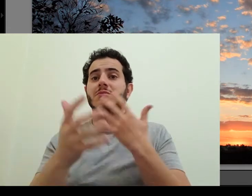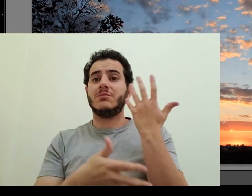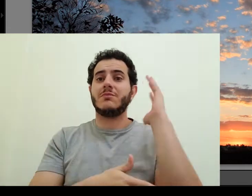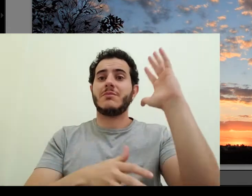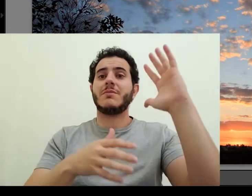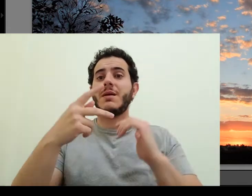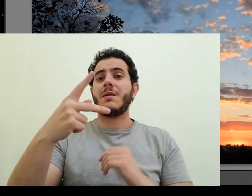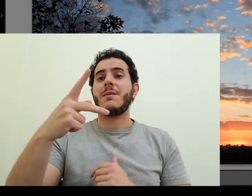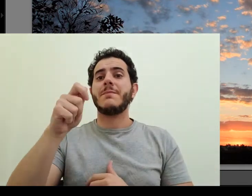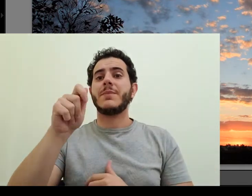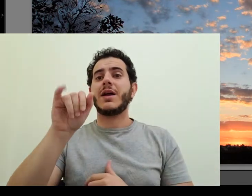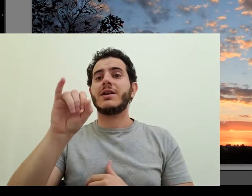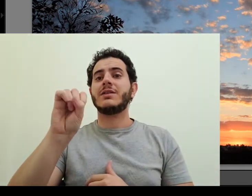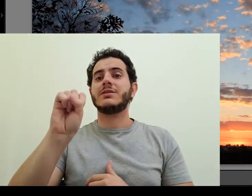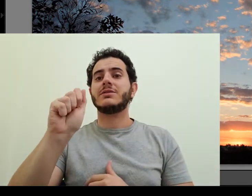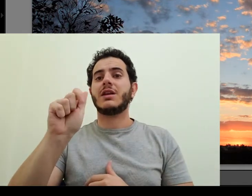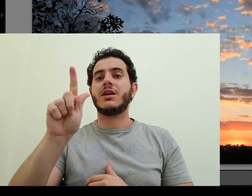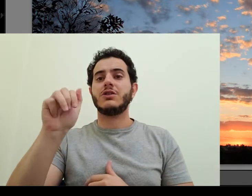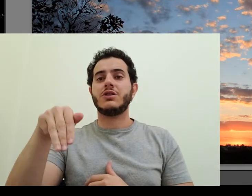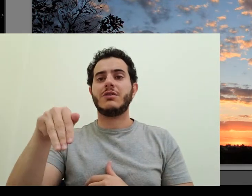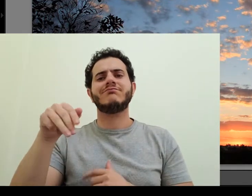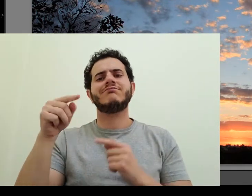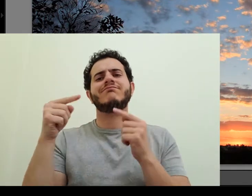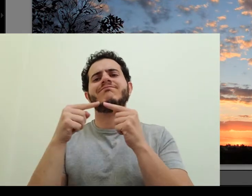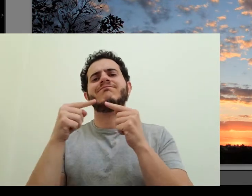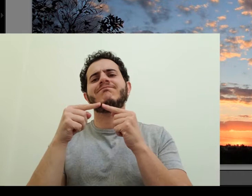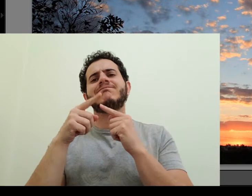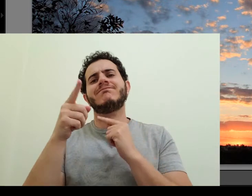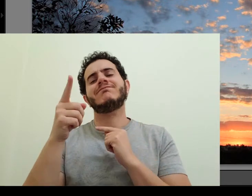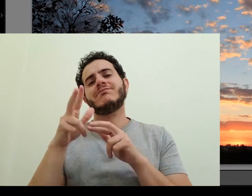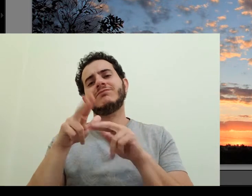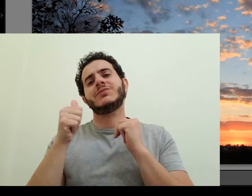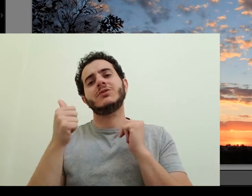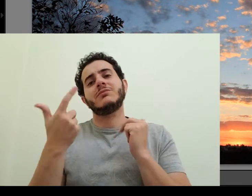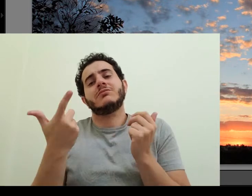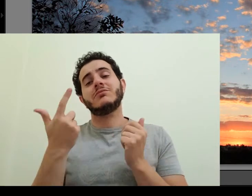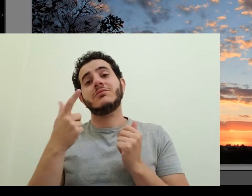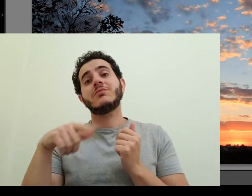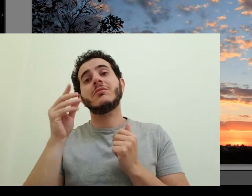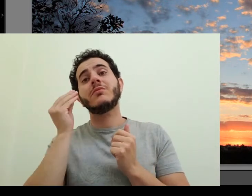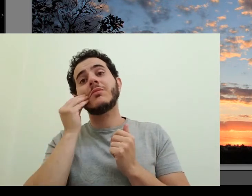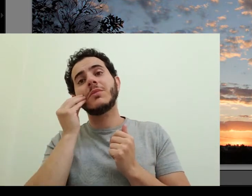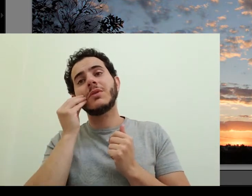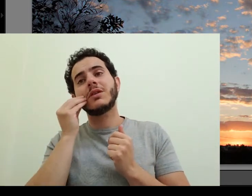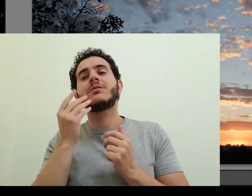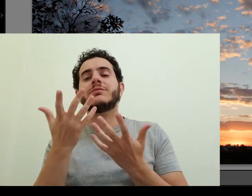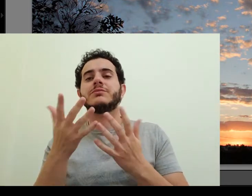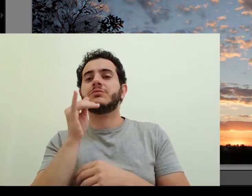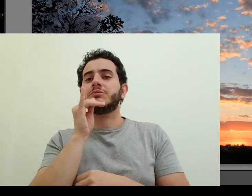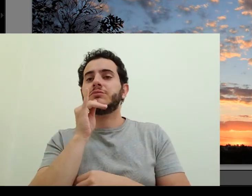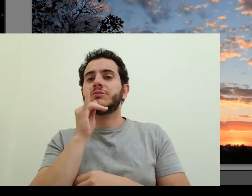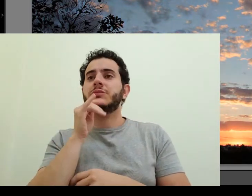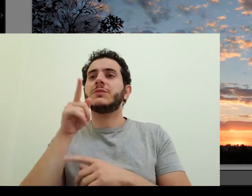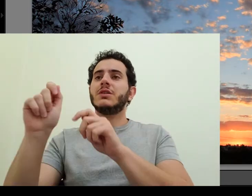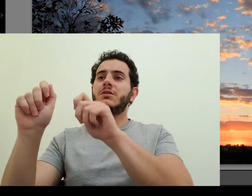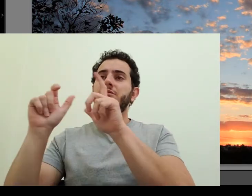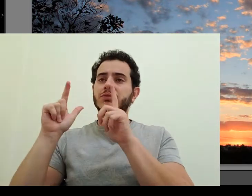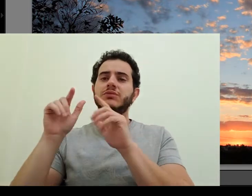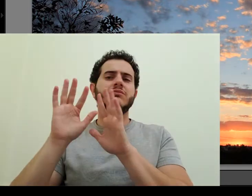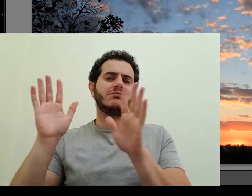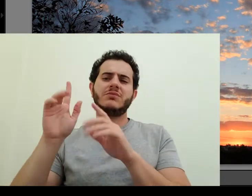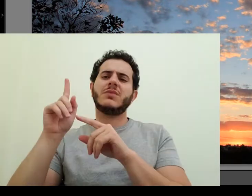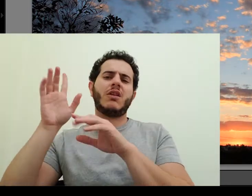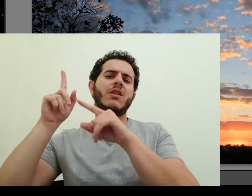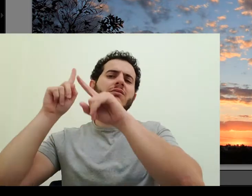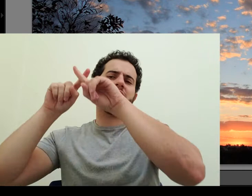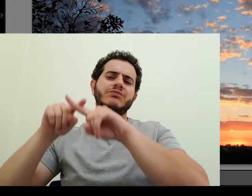Posso já escolher paisagem aqui. Então basicamente a primeira, segunda coisa que você tem que fazer. Essa janela você abriu, você